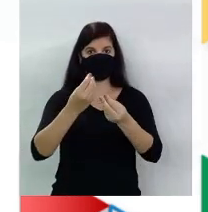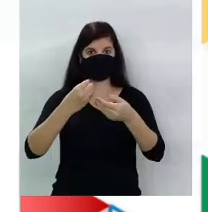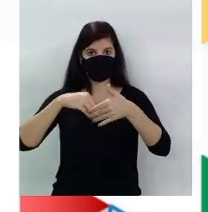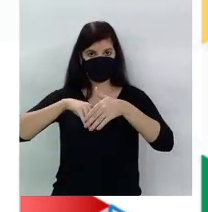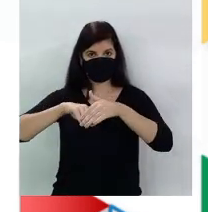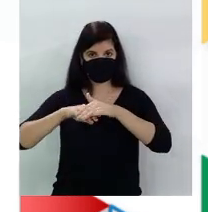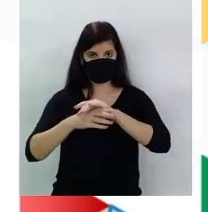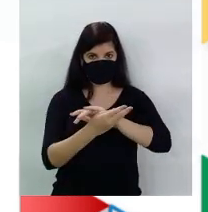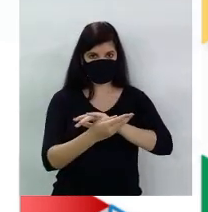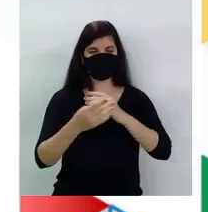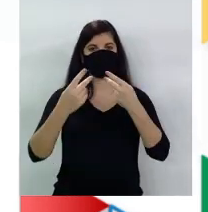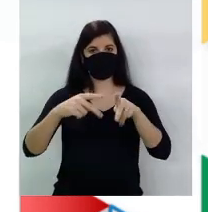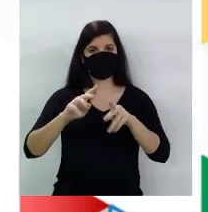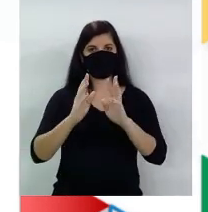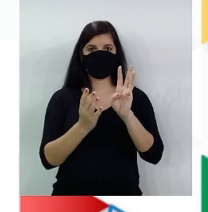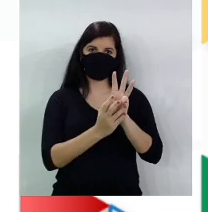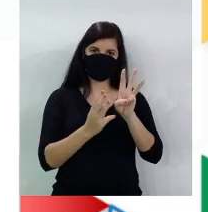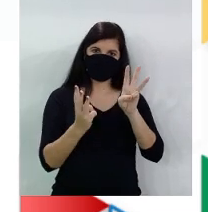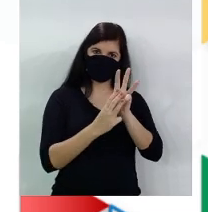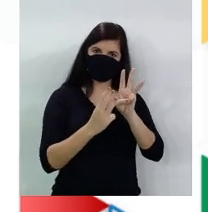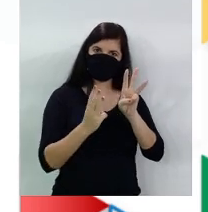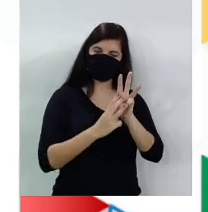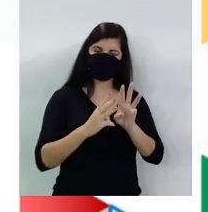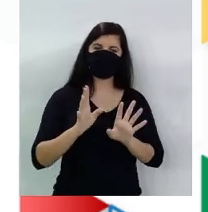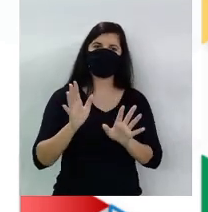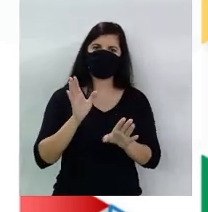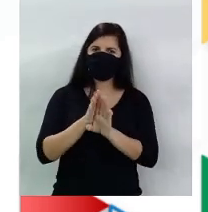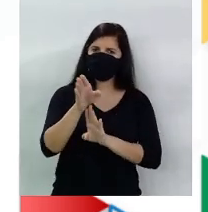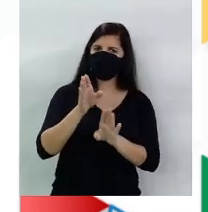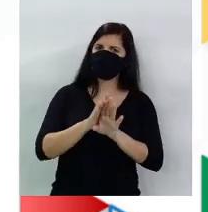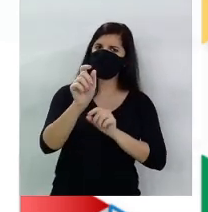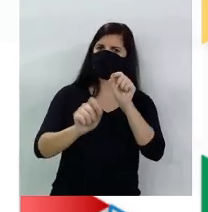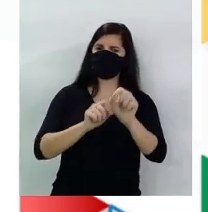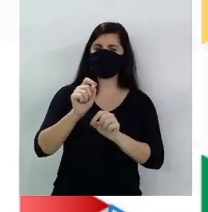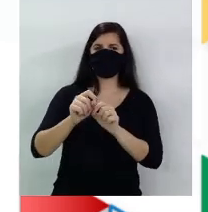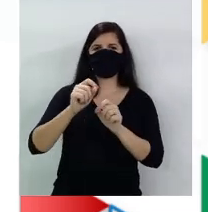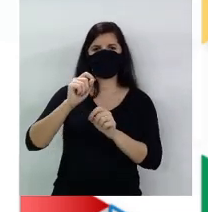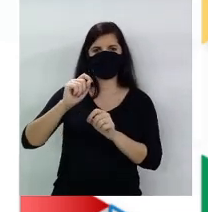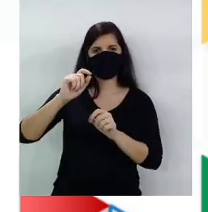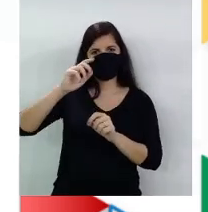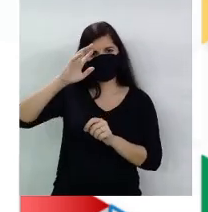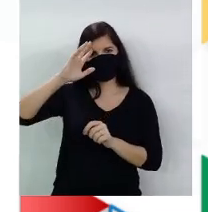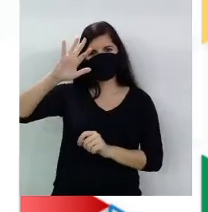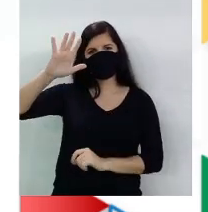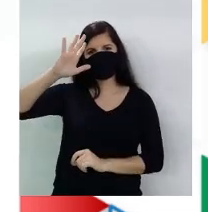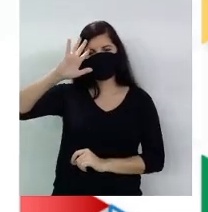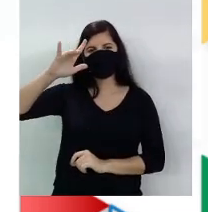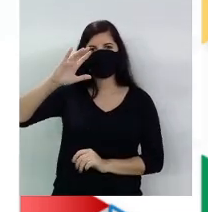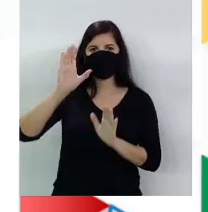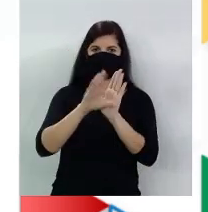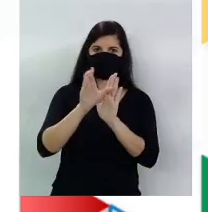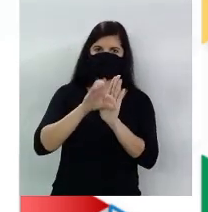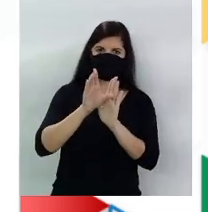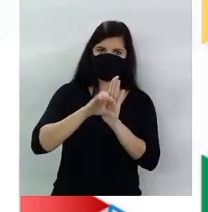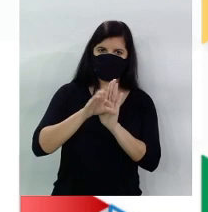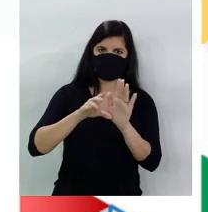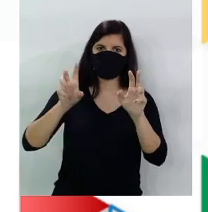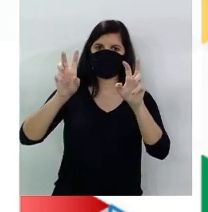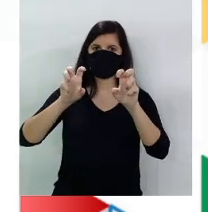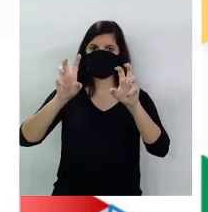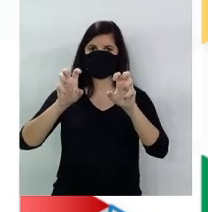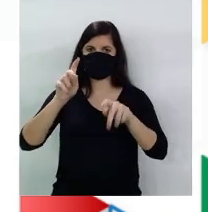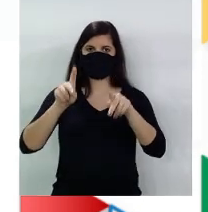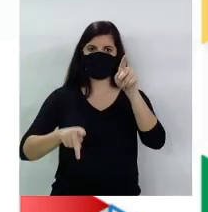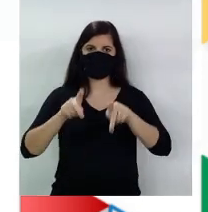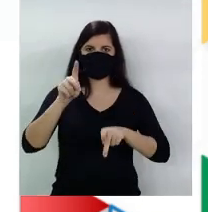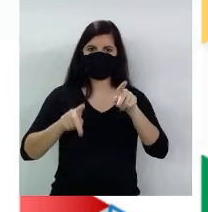tradições indígenas sugere o quê? Um repensar sobre o nosso conceito acerca desses